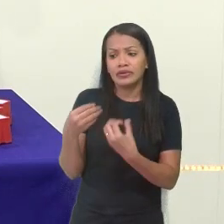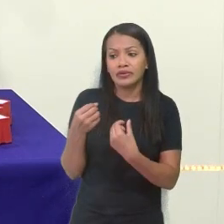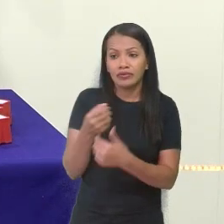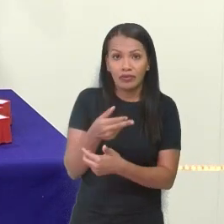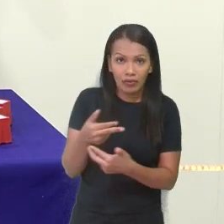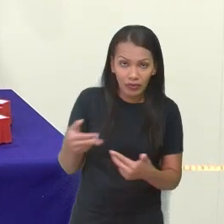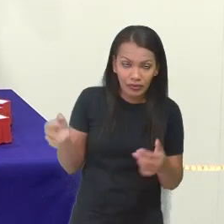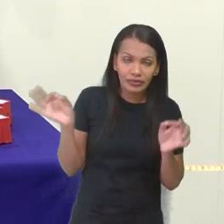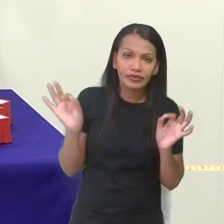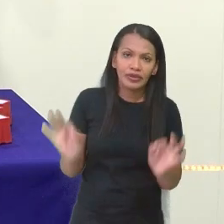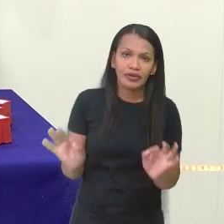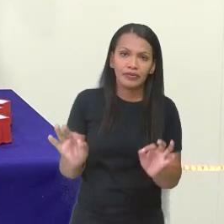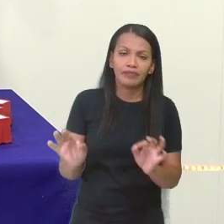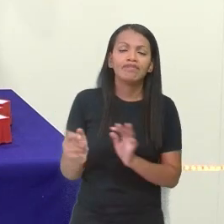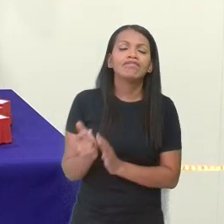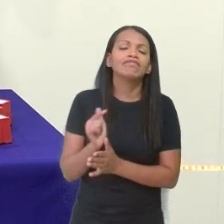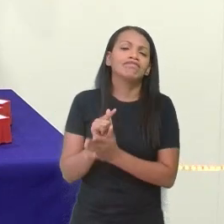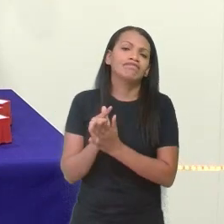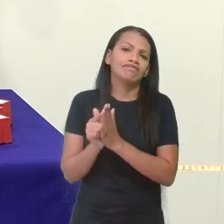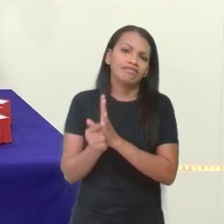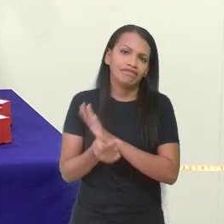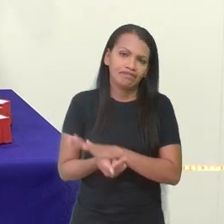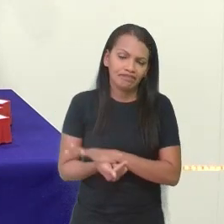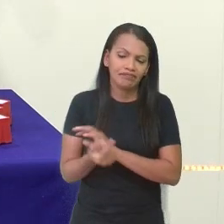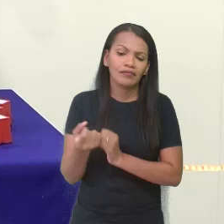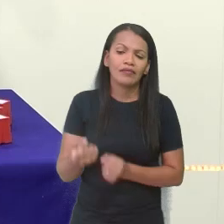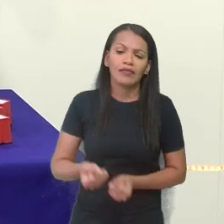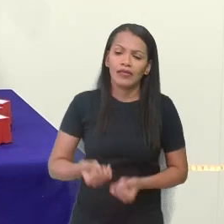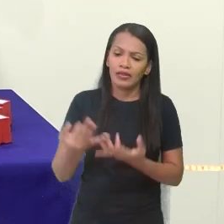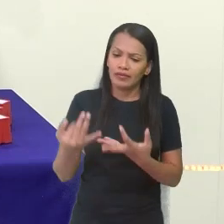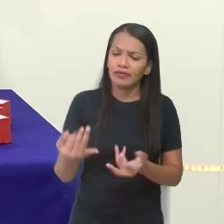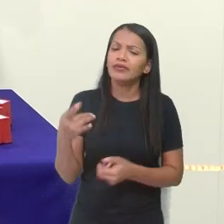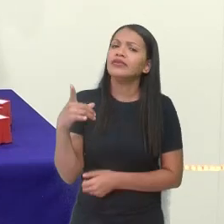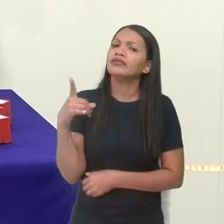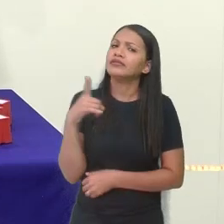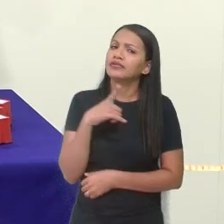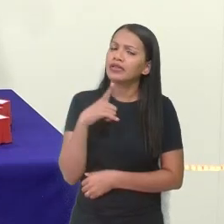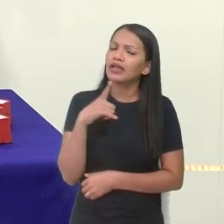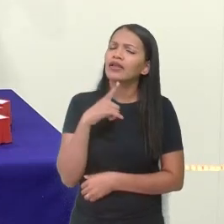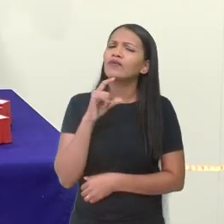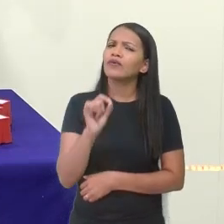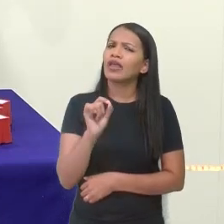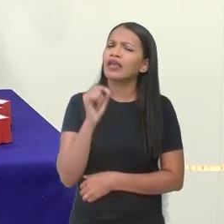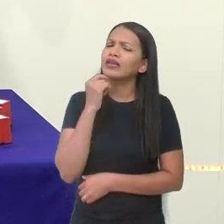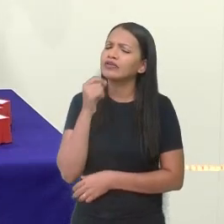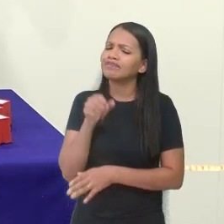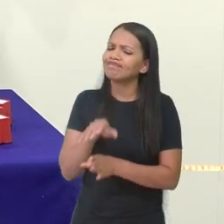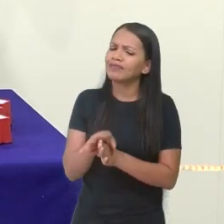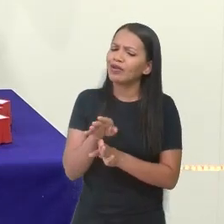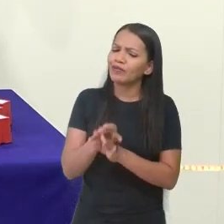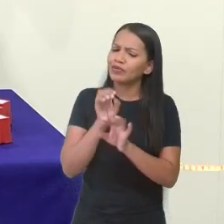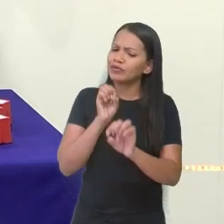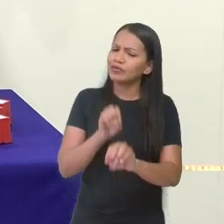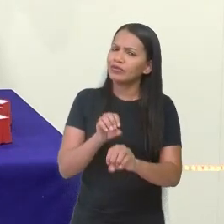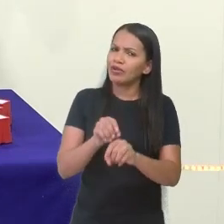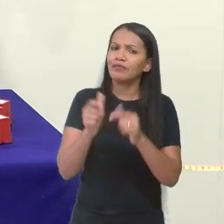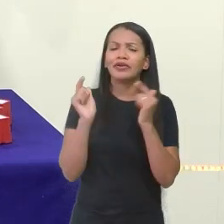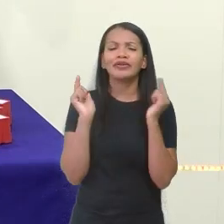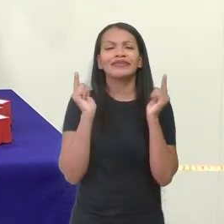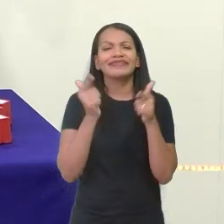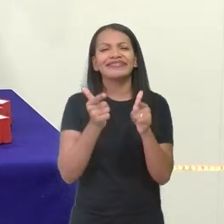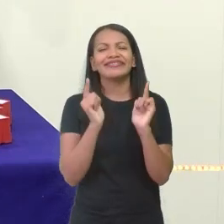coisa, tá? O gênero textual poema, ele tem uma serventia. Além de